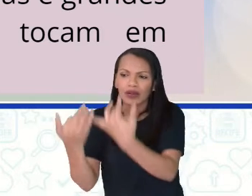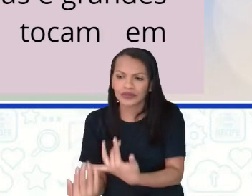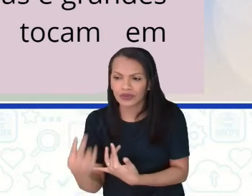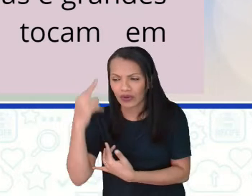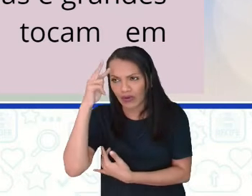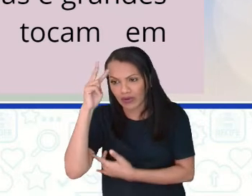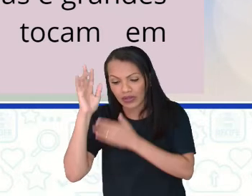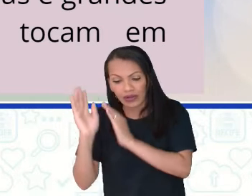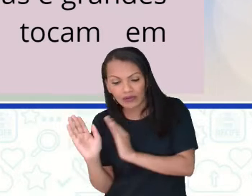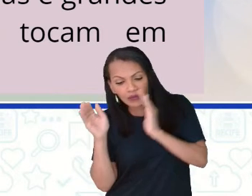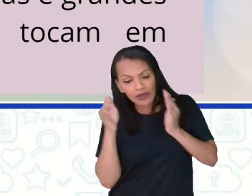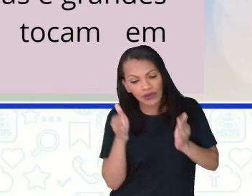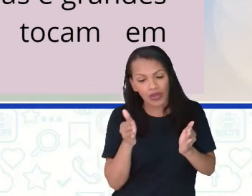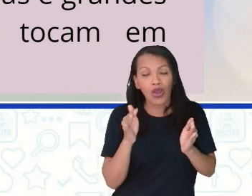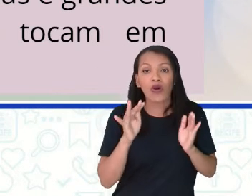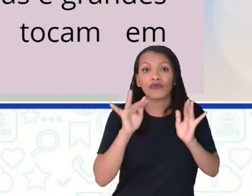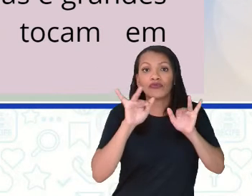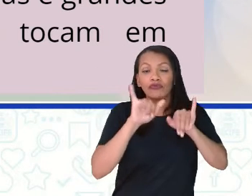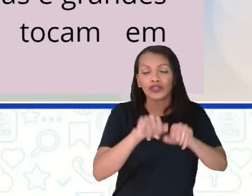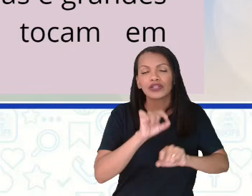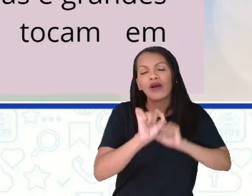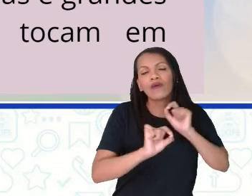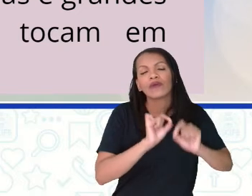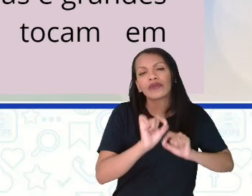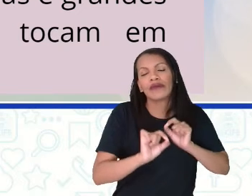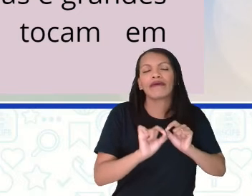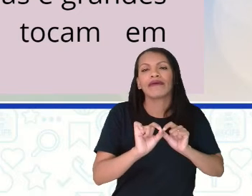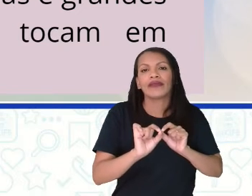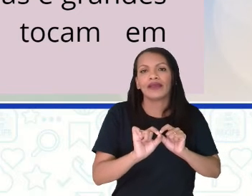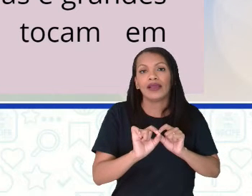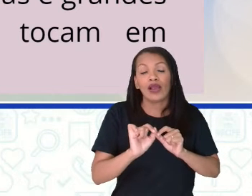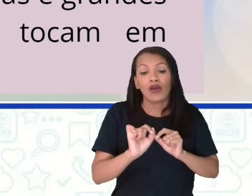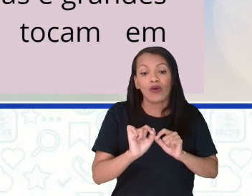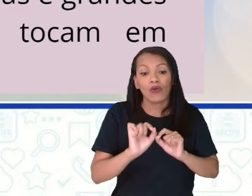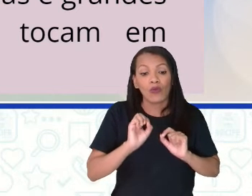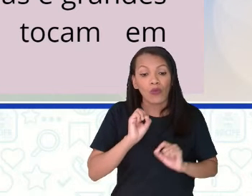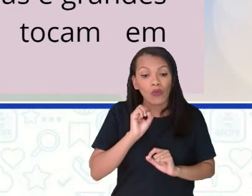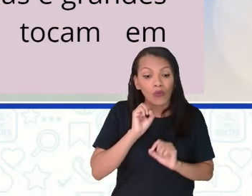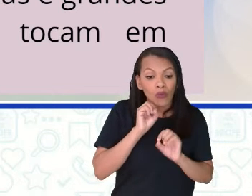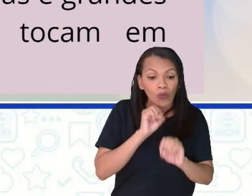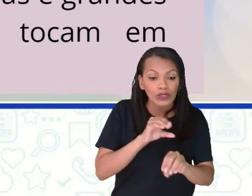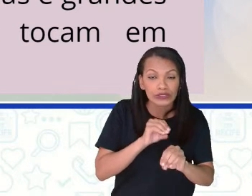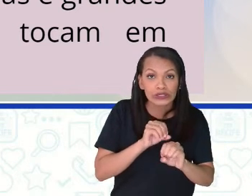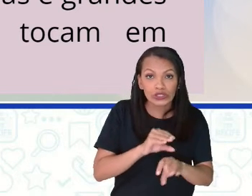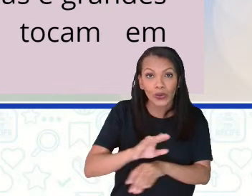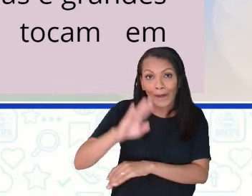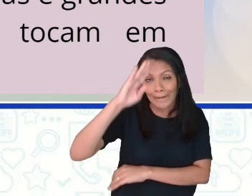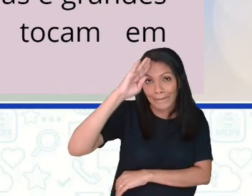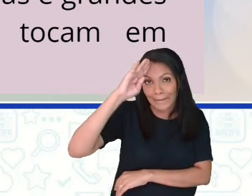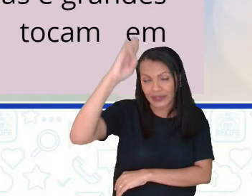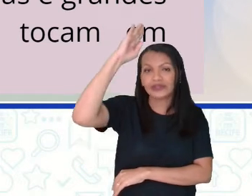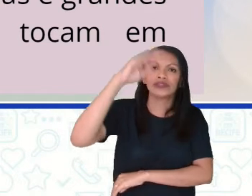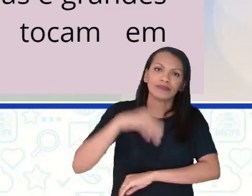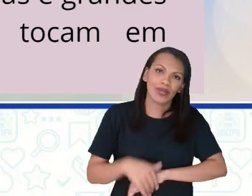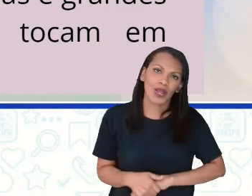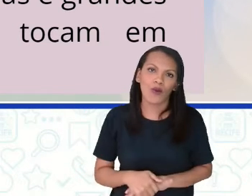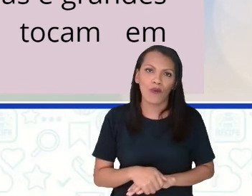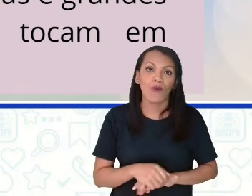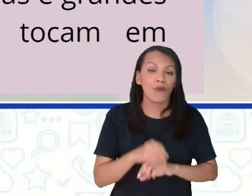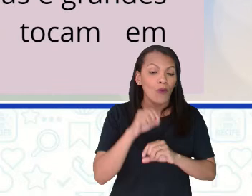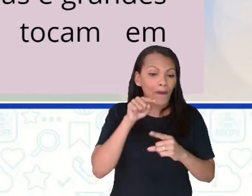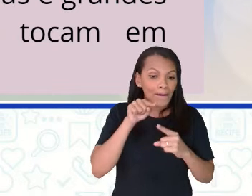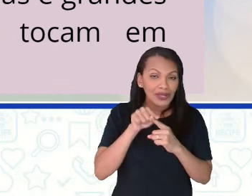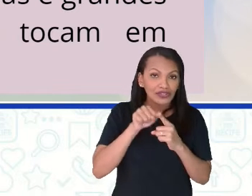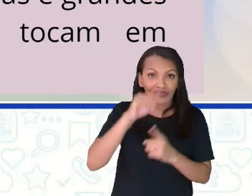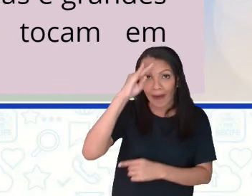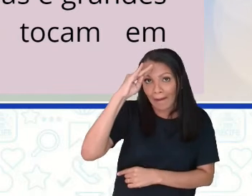moral. Então, ainda tem essa distinção no gênero, porque há essa divisão entre a história, a narrativa, e a lição